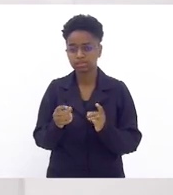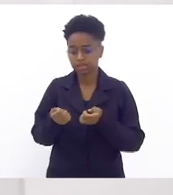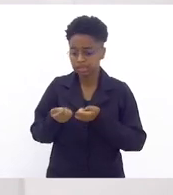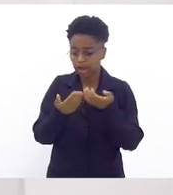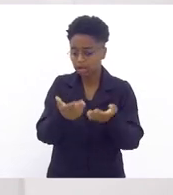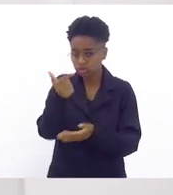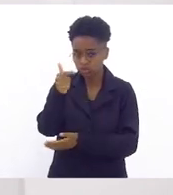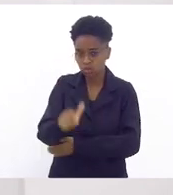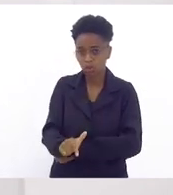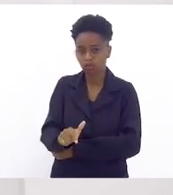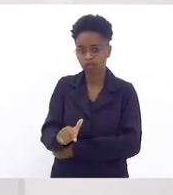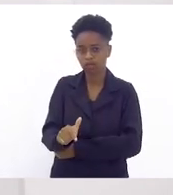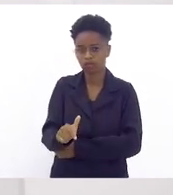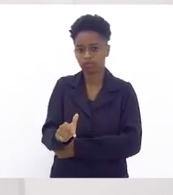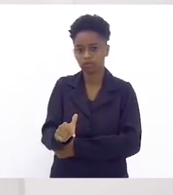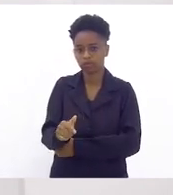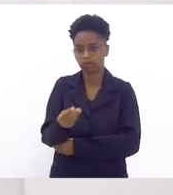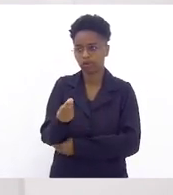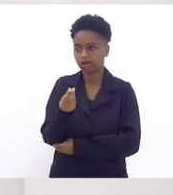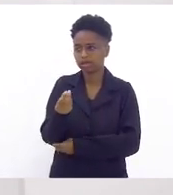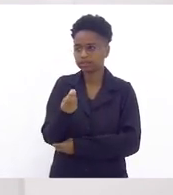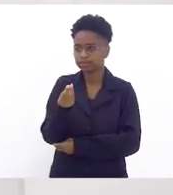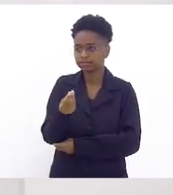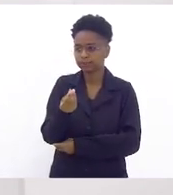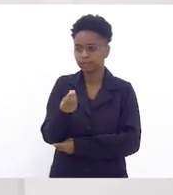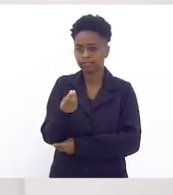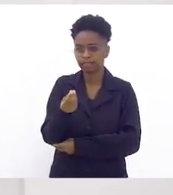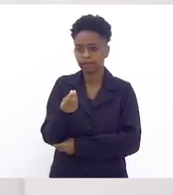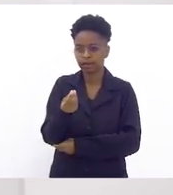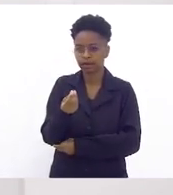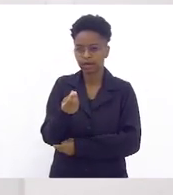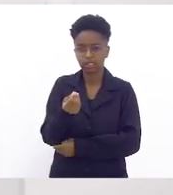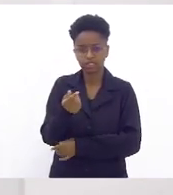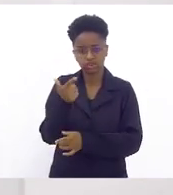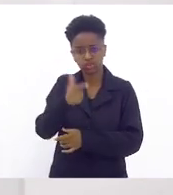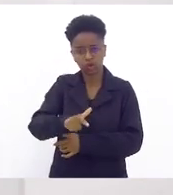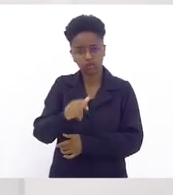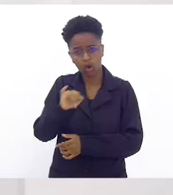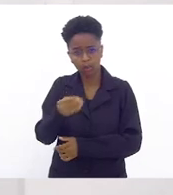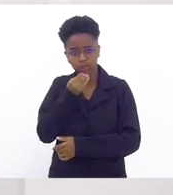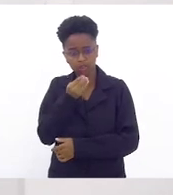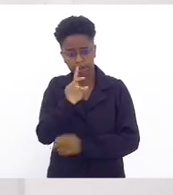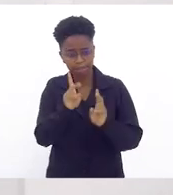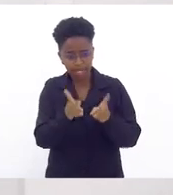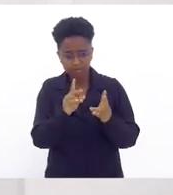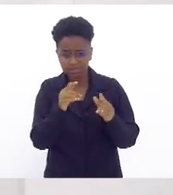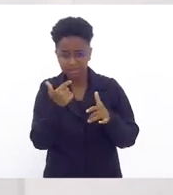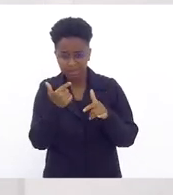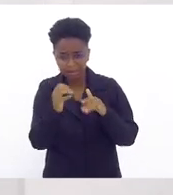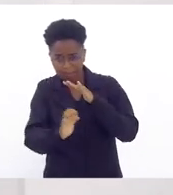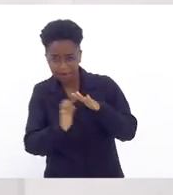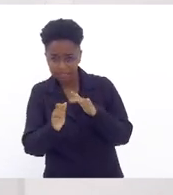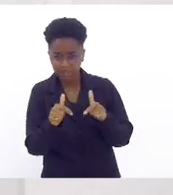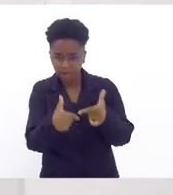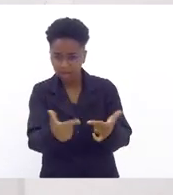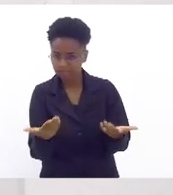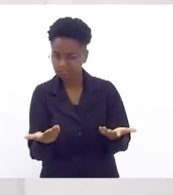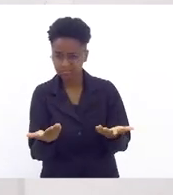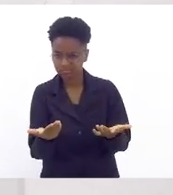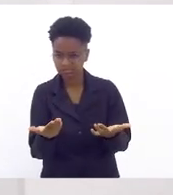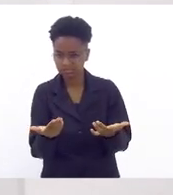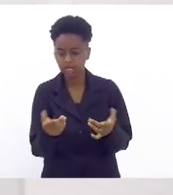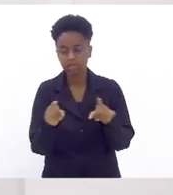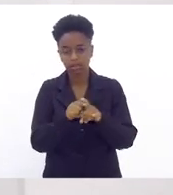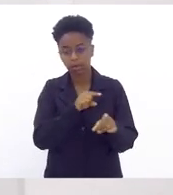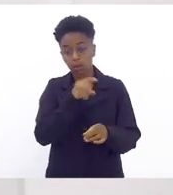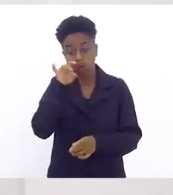na é o O encargo para para a mesma para a mesma empresa fazer esse serviço e por